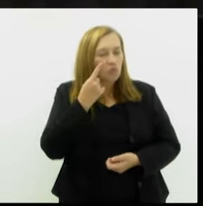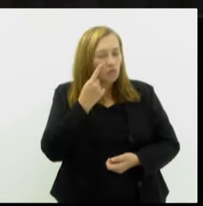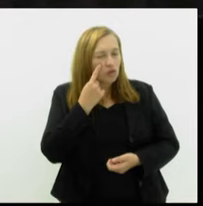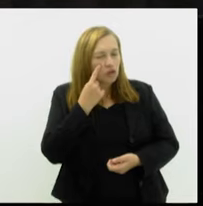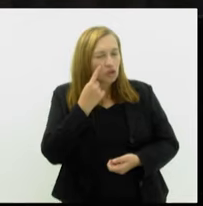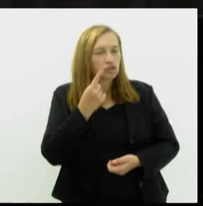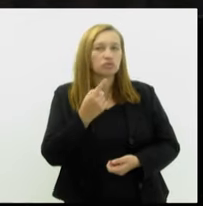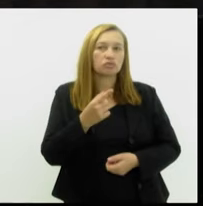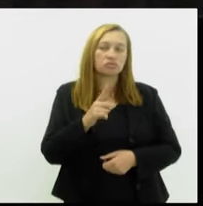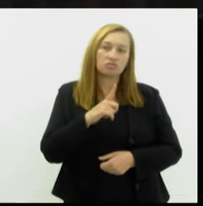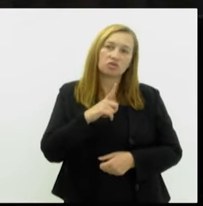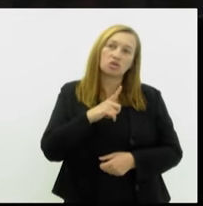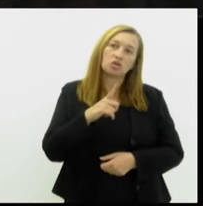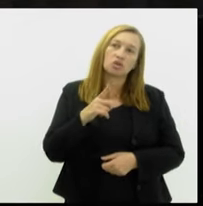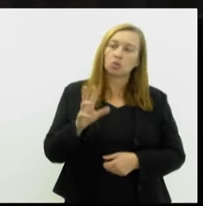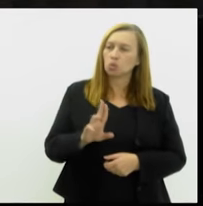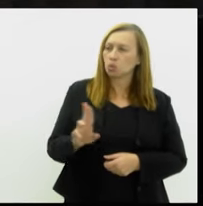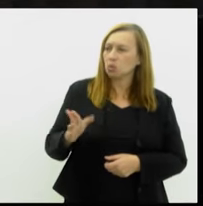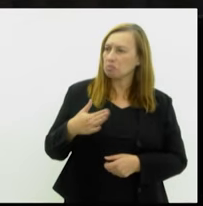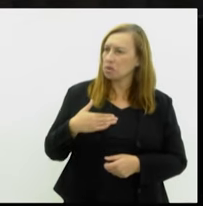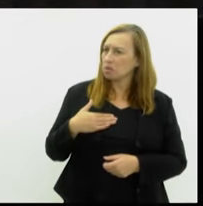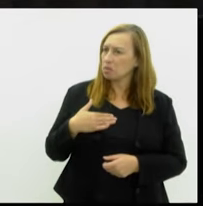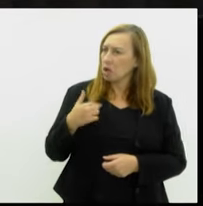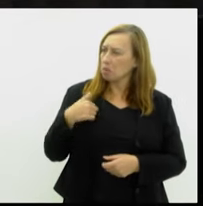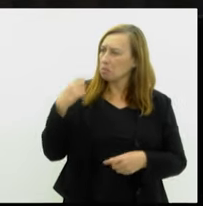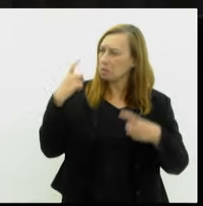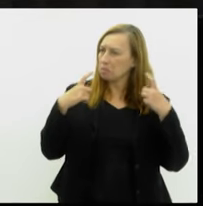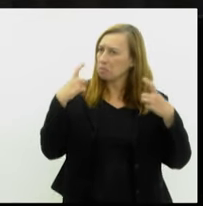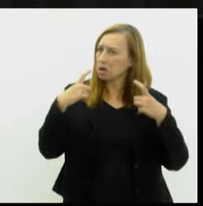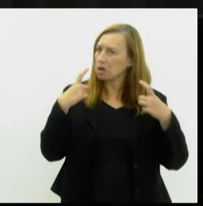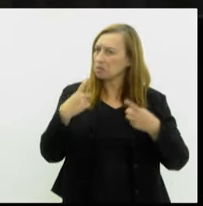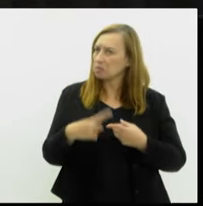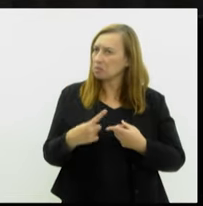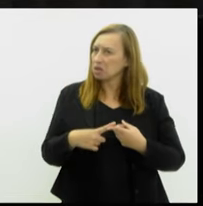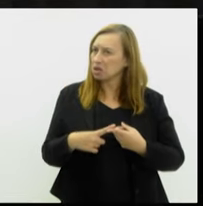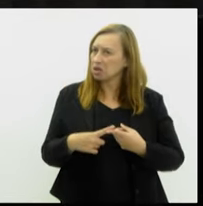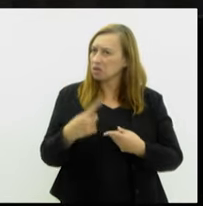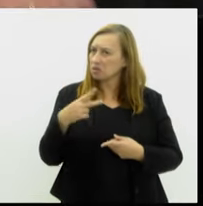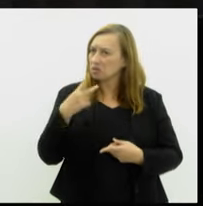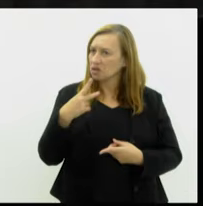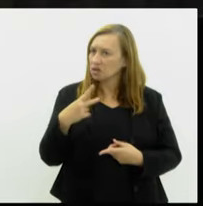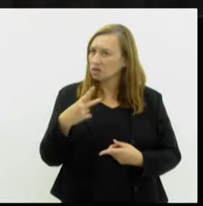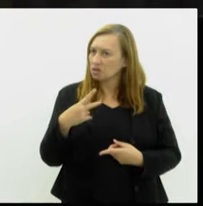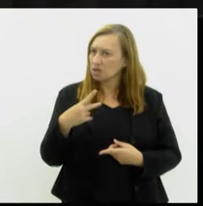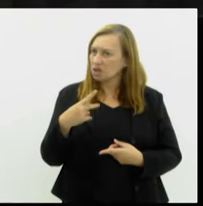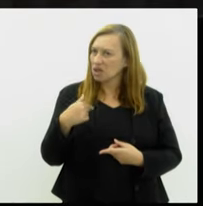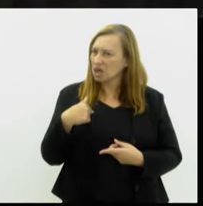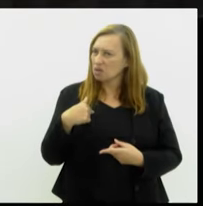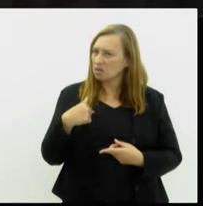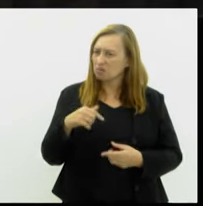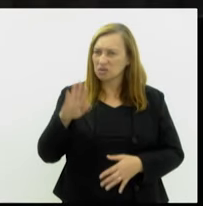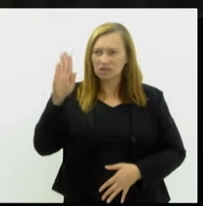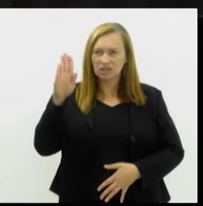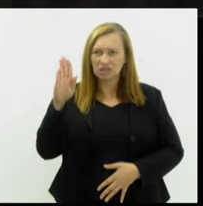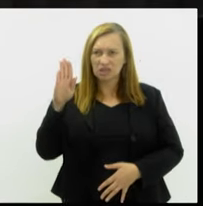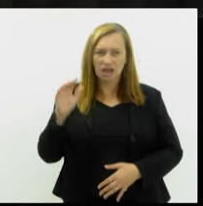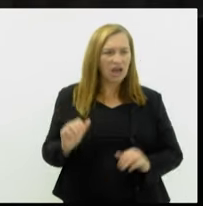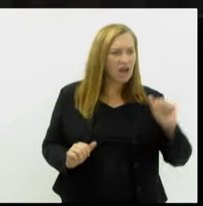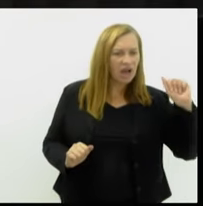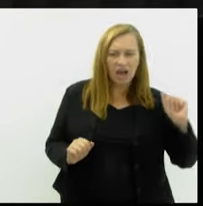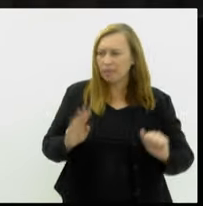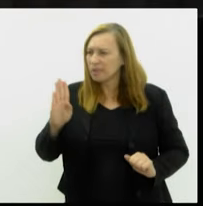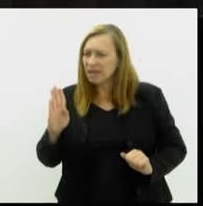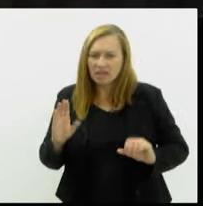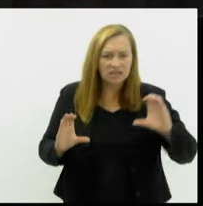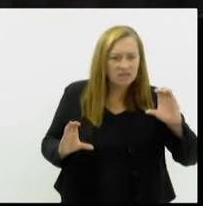com o meu nome. Eu fico preocupado porque estão falando que eu não vou ser candidato a isso, que eu não vou ser candidato... Pô, meu